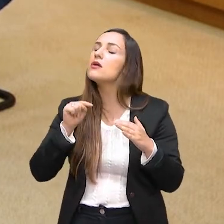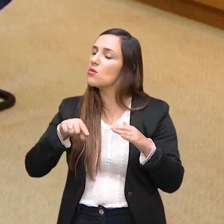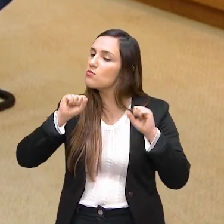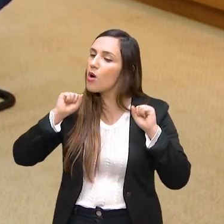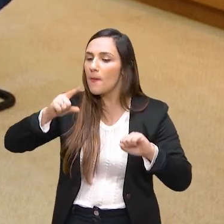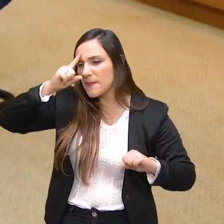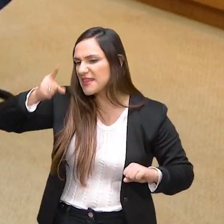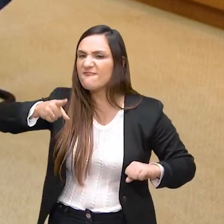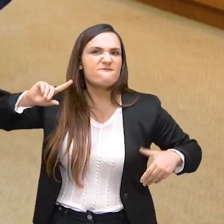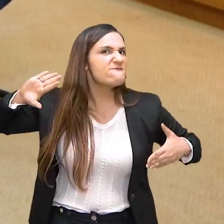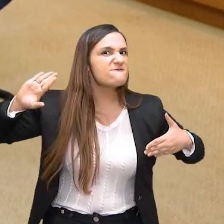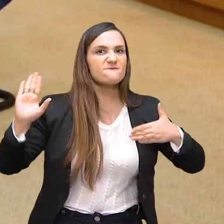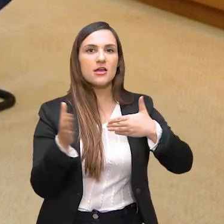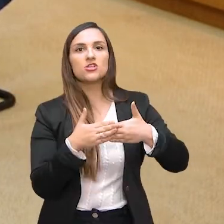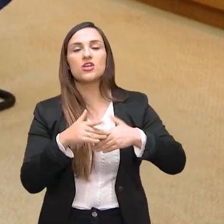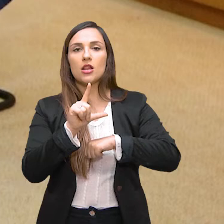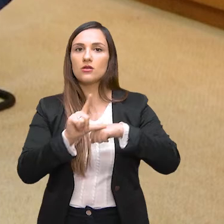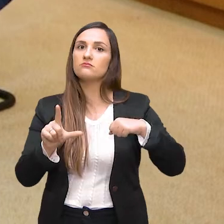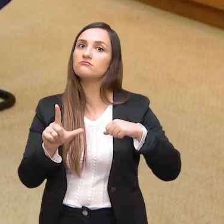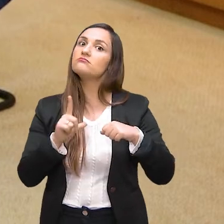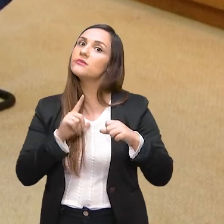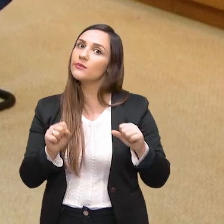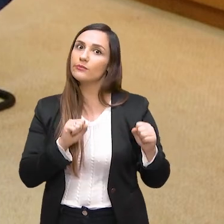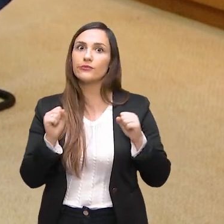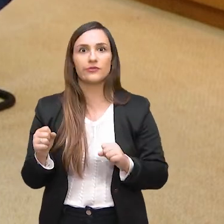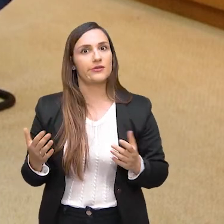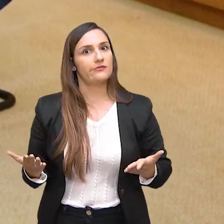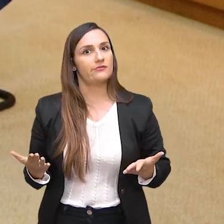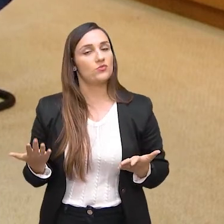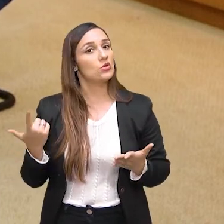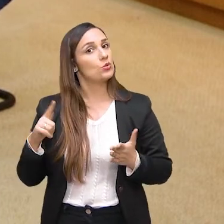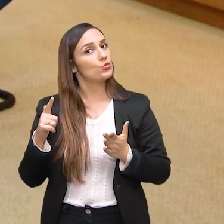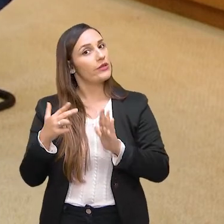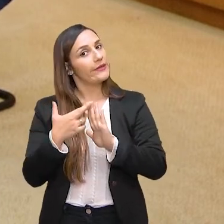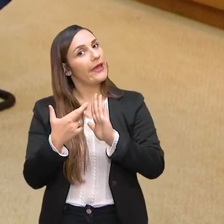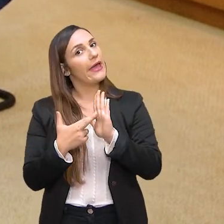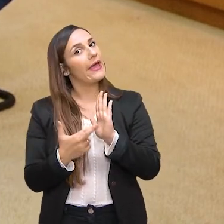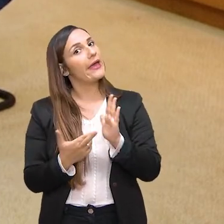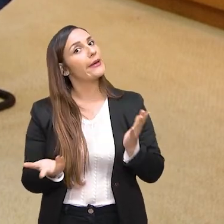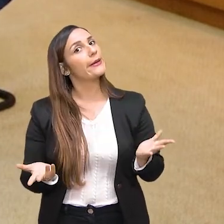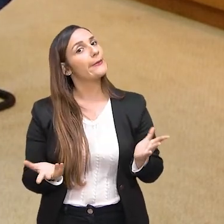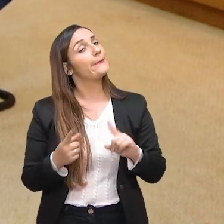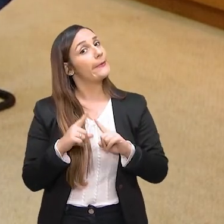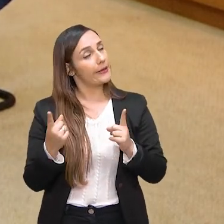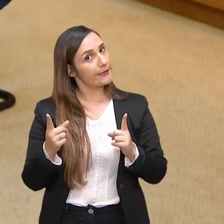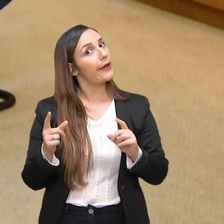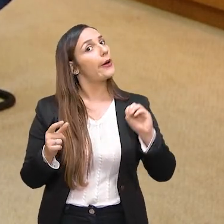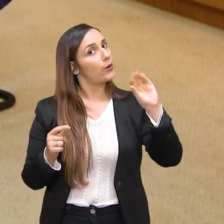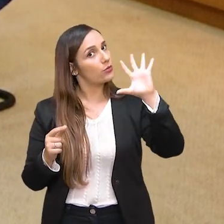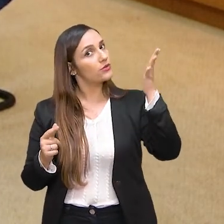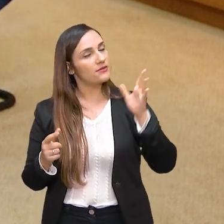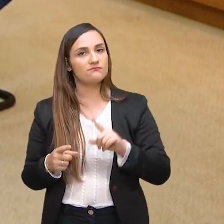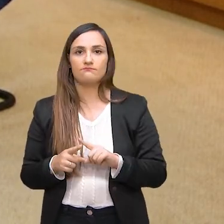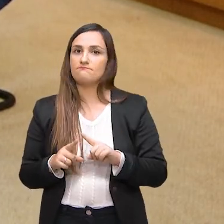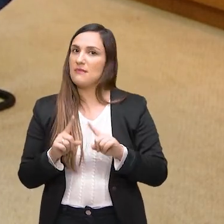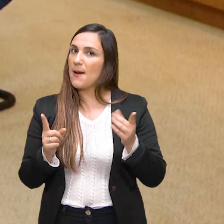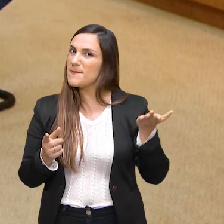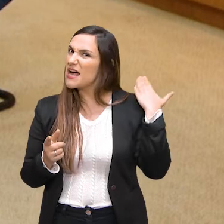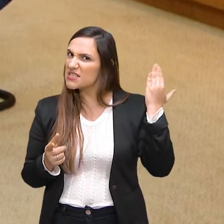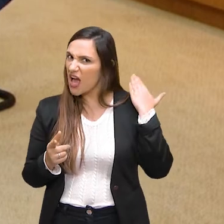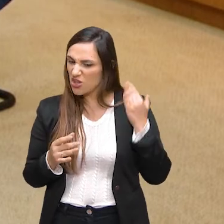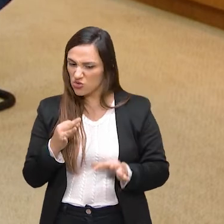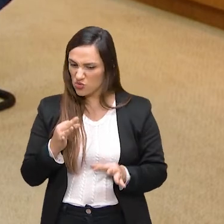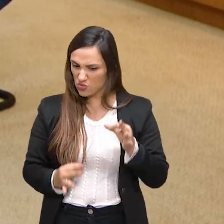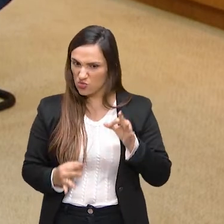mandar fechar o estabelecimento, né? Tem esse poder. Isso não está regulamentado. Então, antigamente, os